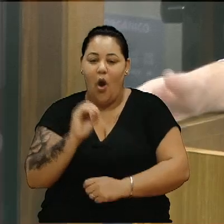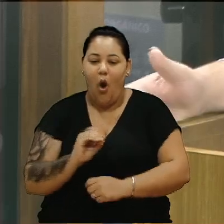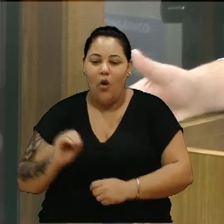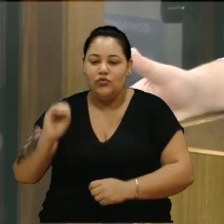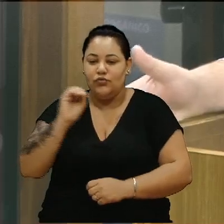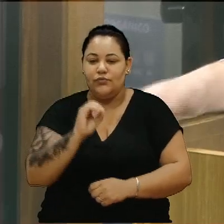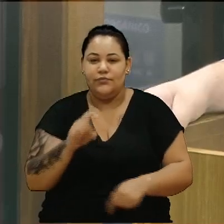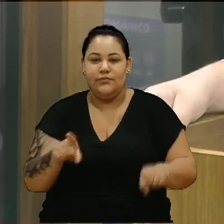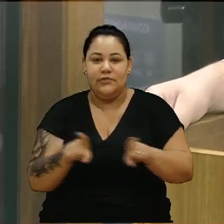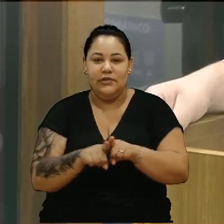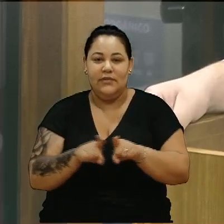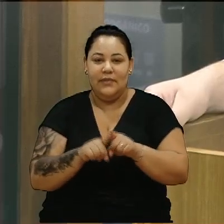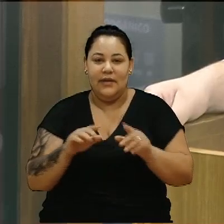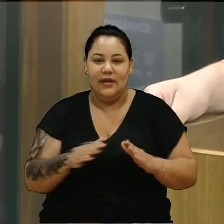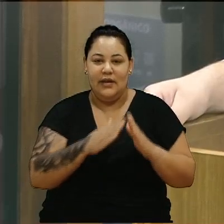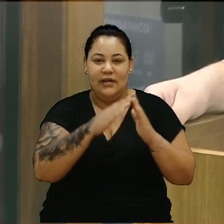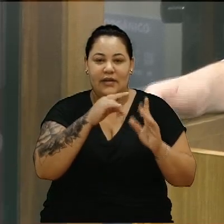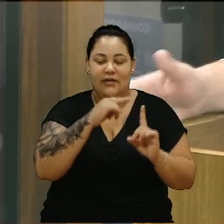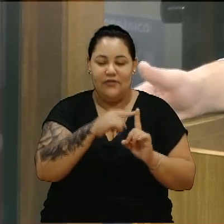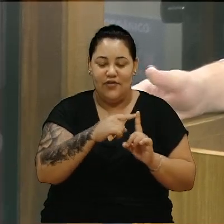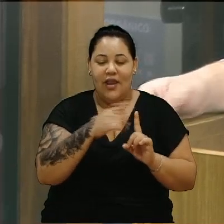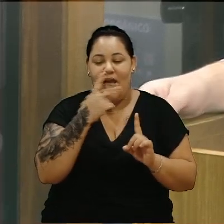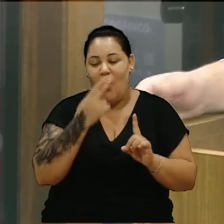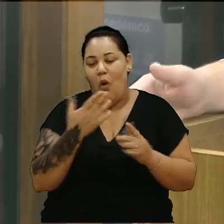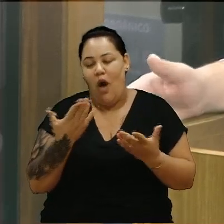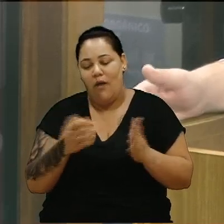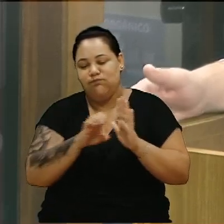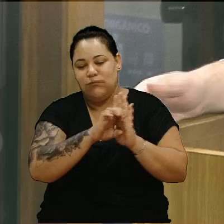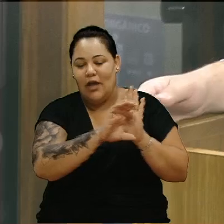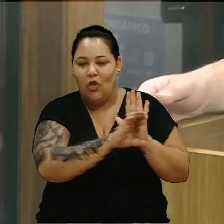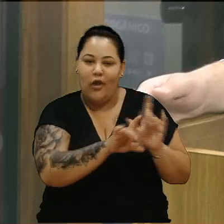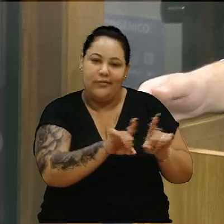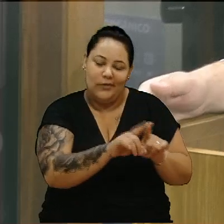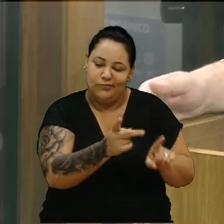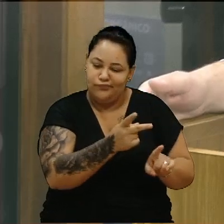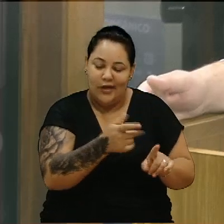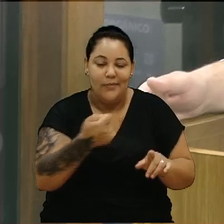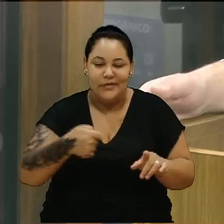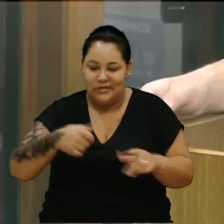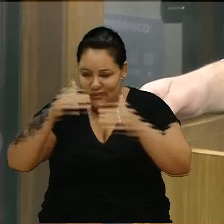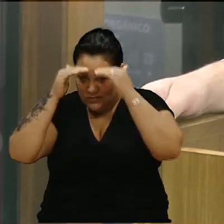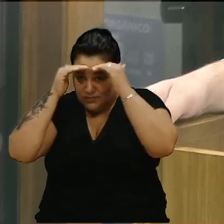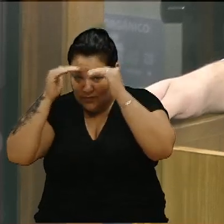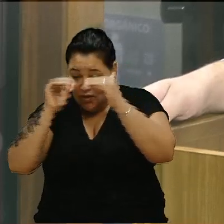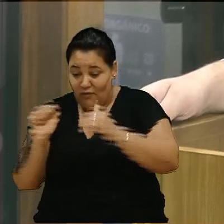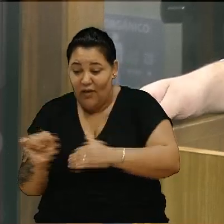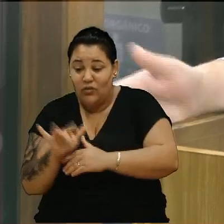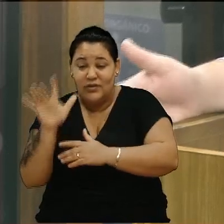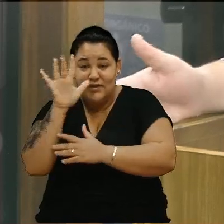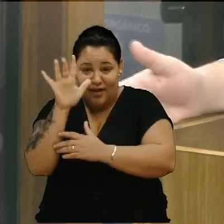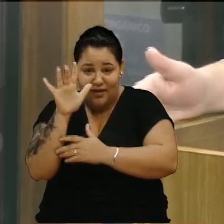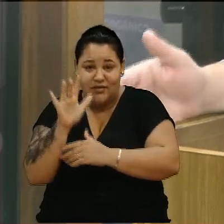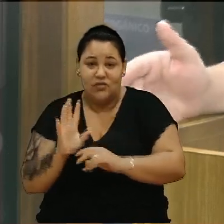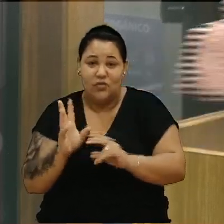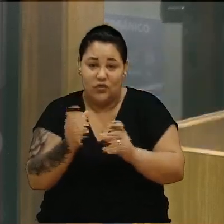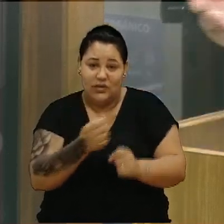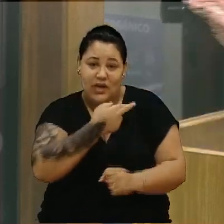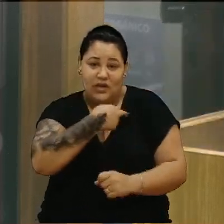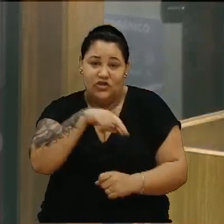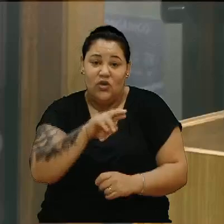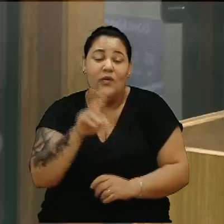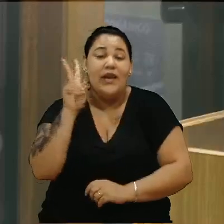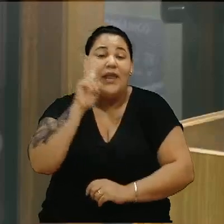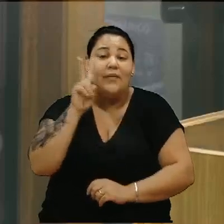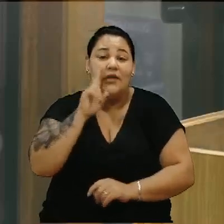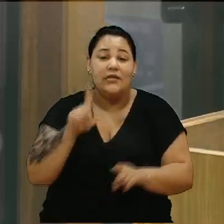igreja evangélica também é a igreja católica. Então, nós queremos dar ênfase a isso, dar o devido respeito, a devida valoração a tudo isso, e lembrando também que dentro dessa